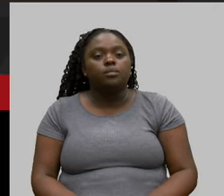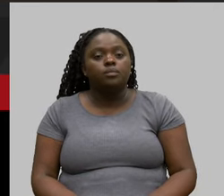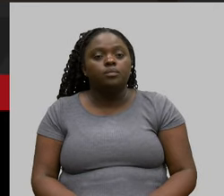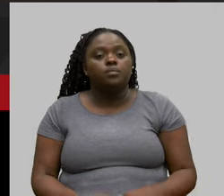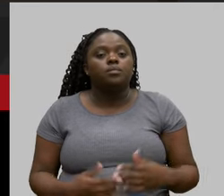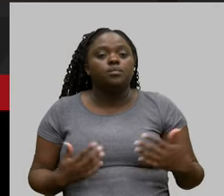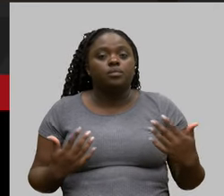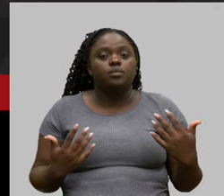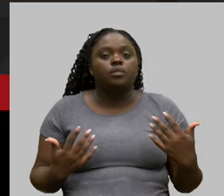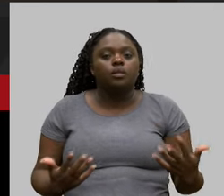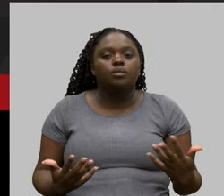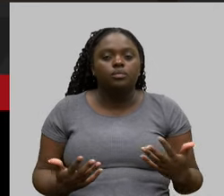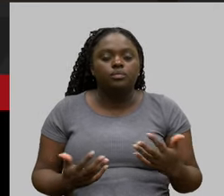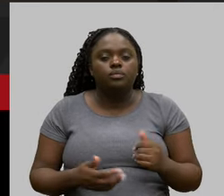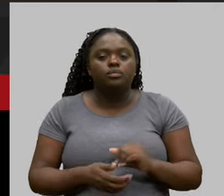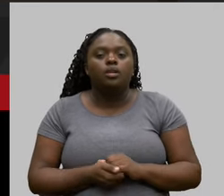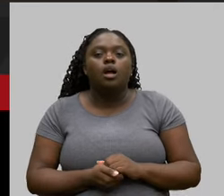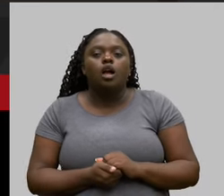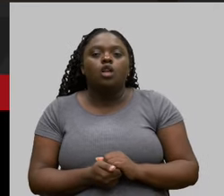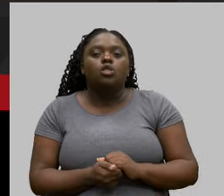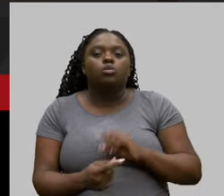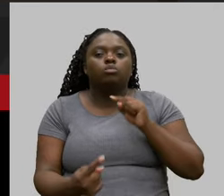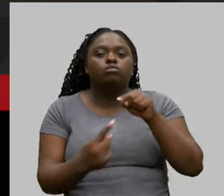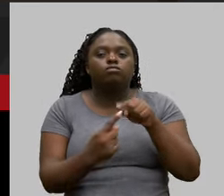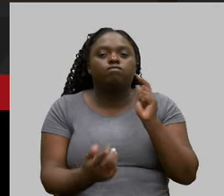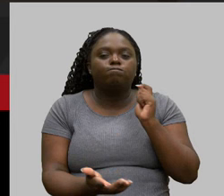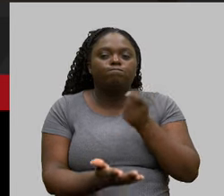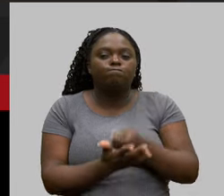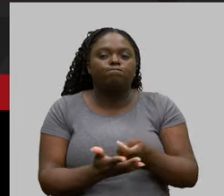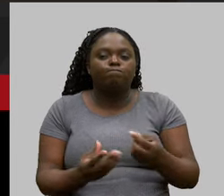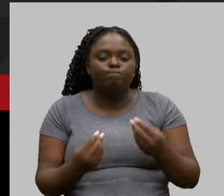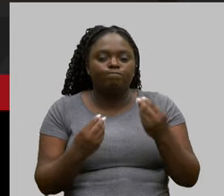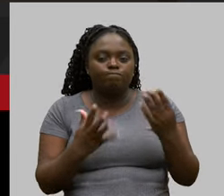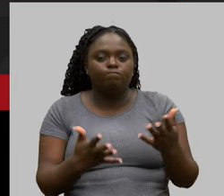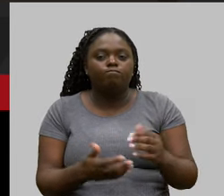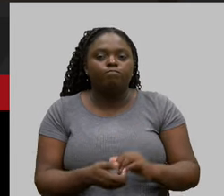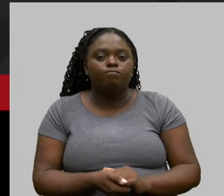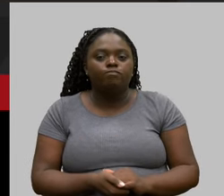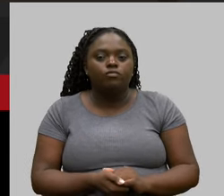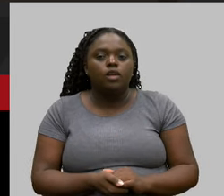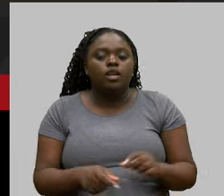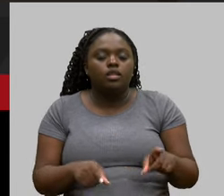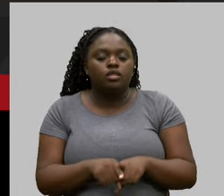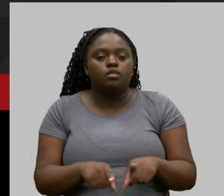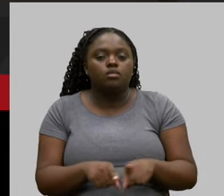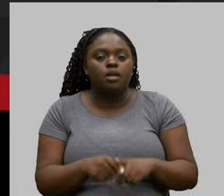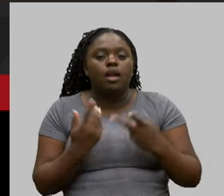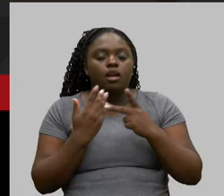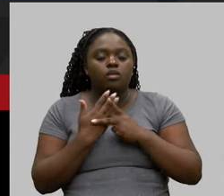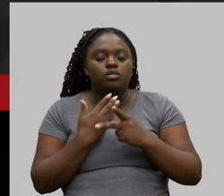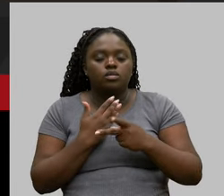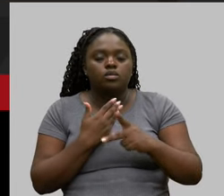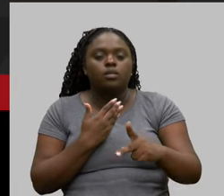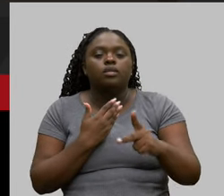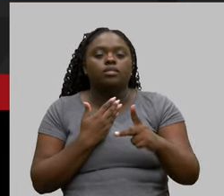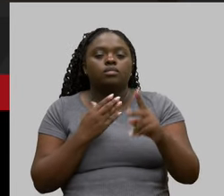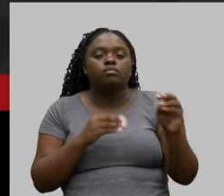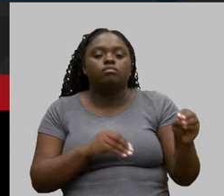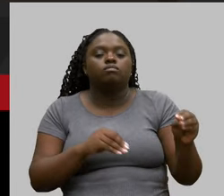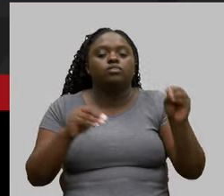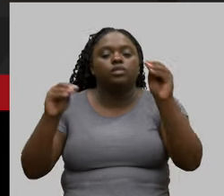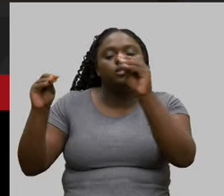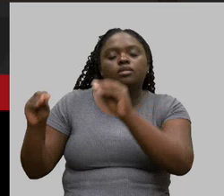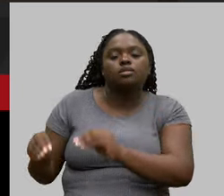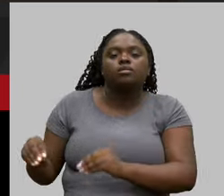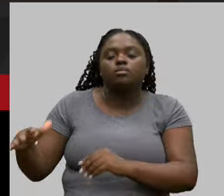constitui obice a extinção do regime próprio de previdência social e a sequente migração para o regime